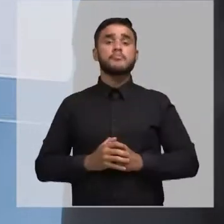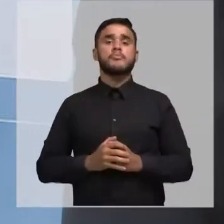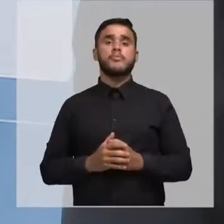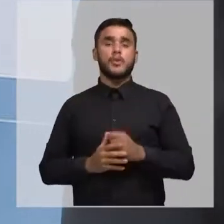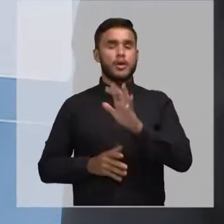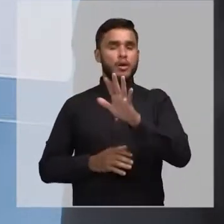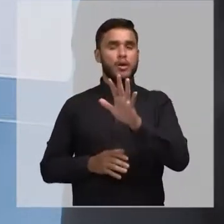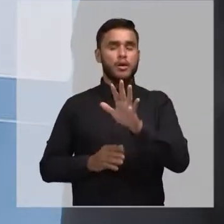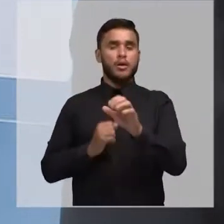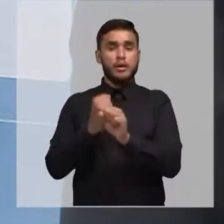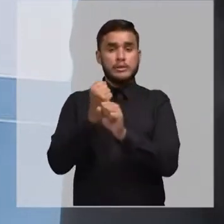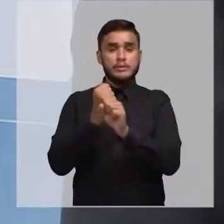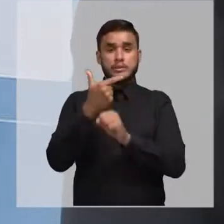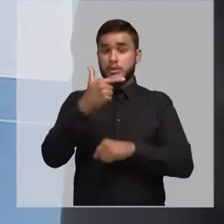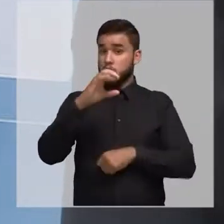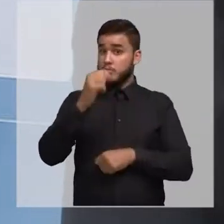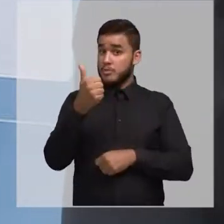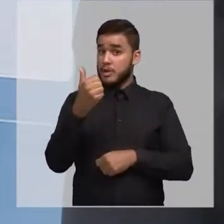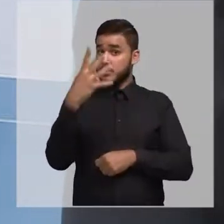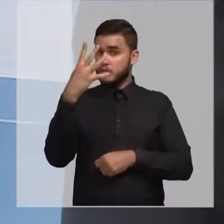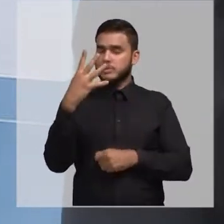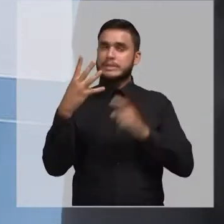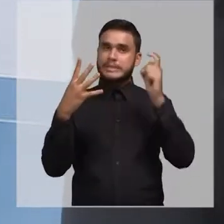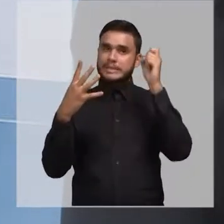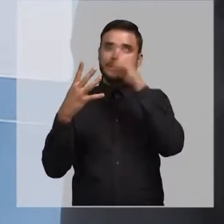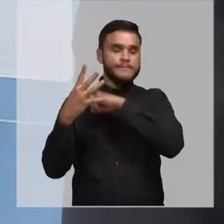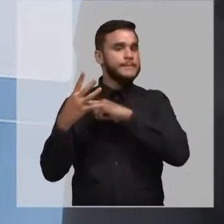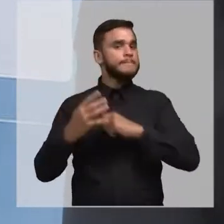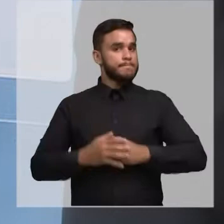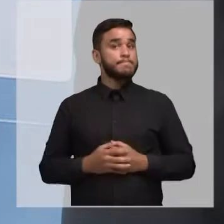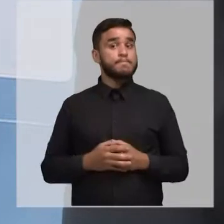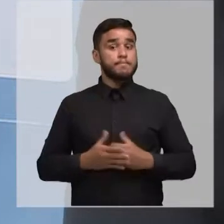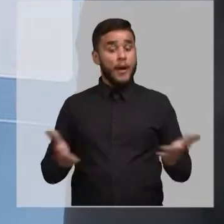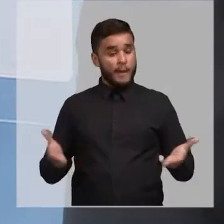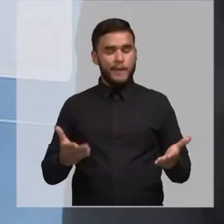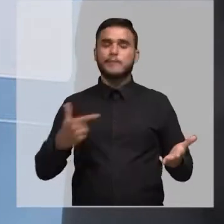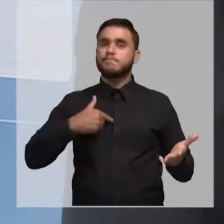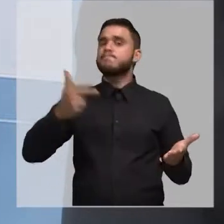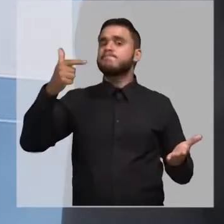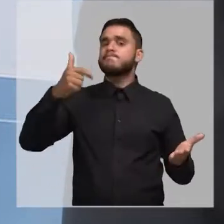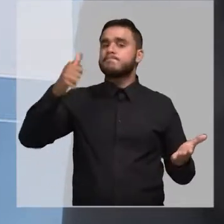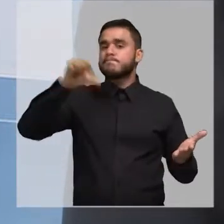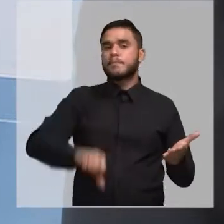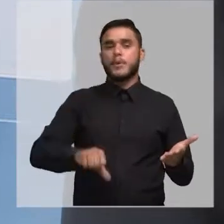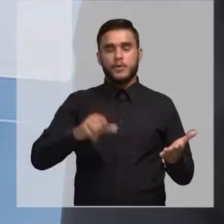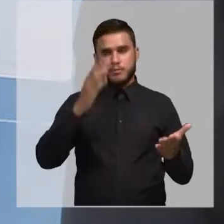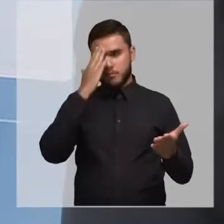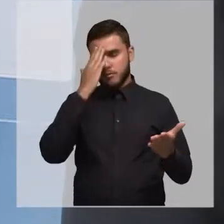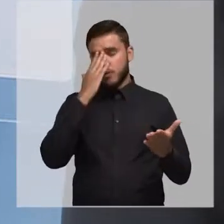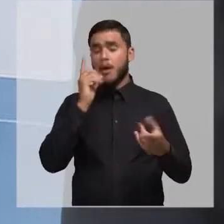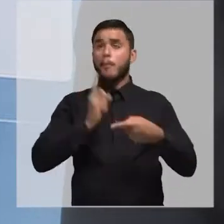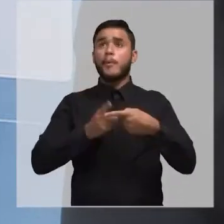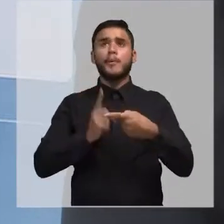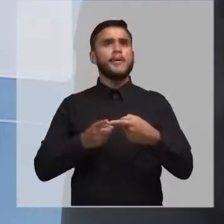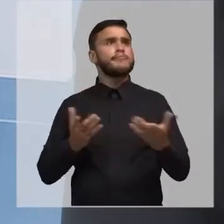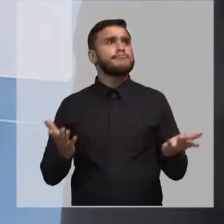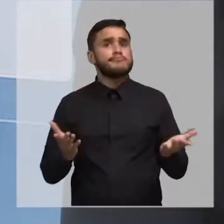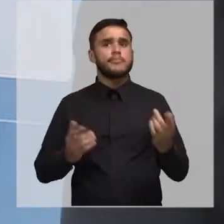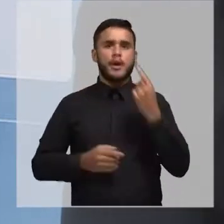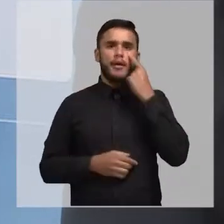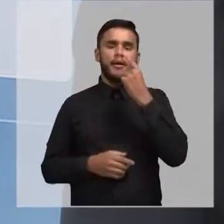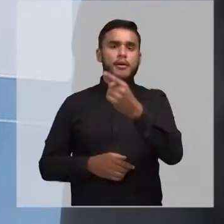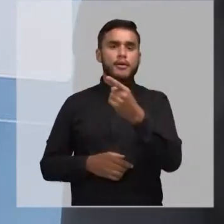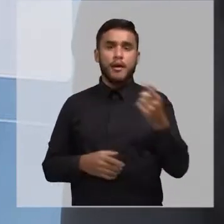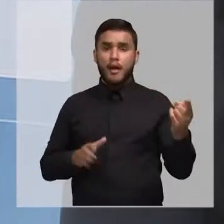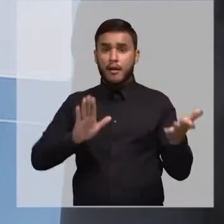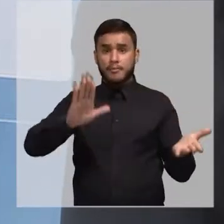muito complicada, agora essa é muito mais. Porque aí vem a parte jurídica novamente. Por que ela é muito mais? Porque hoje nós temos